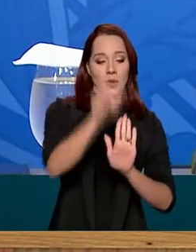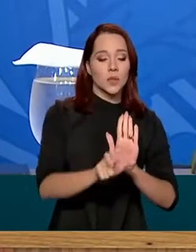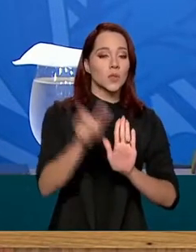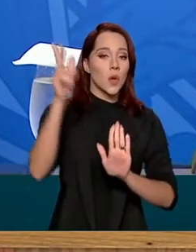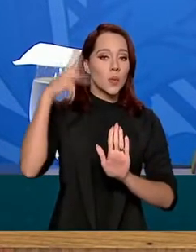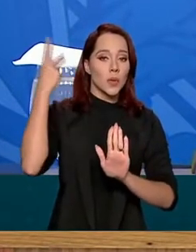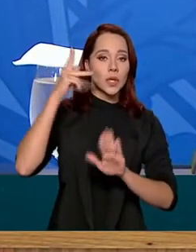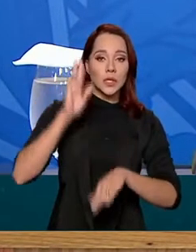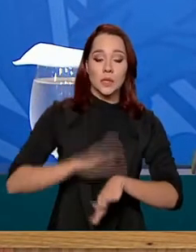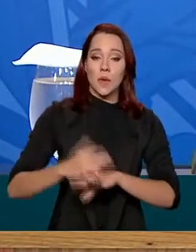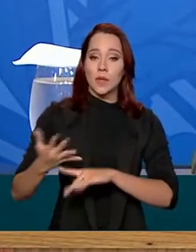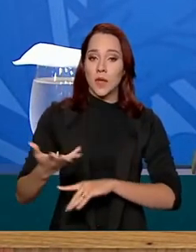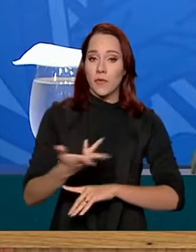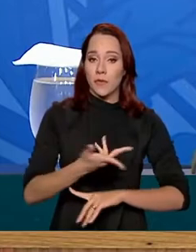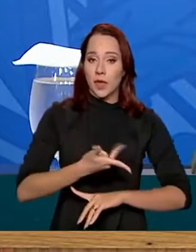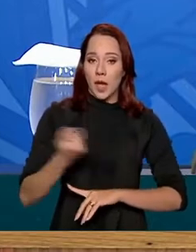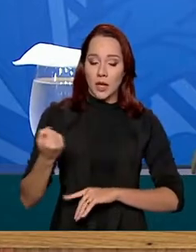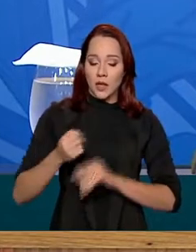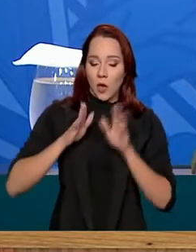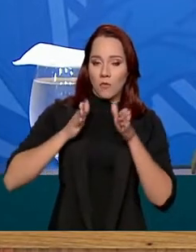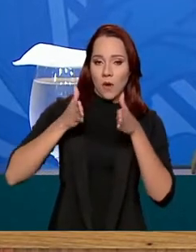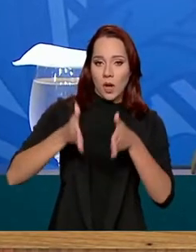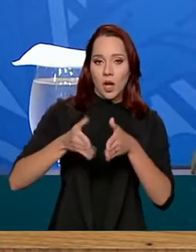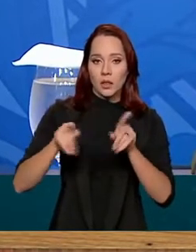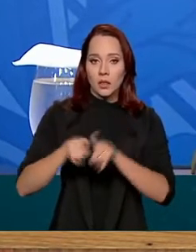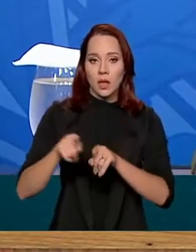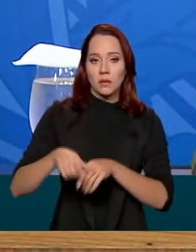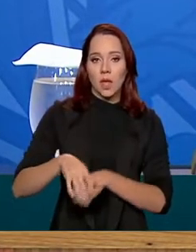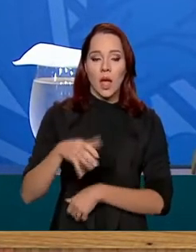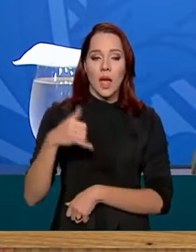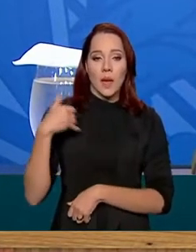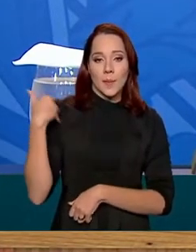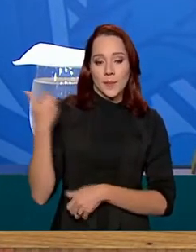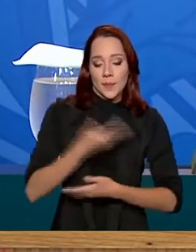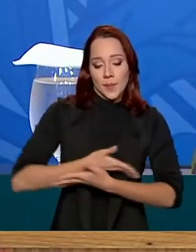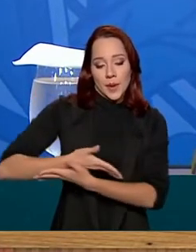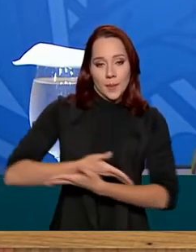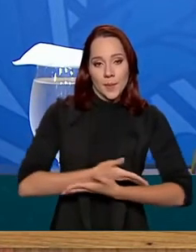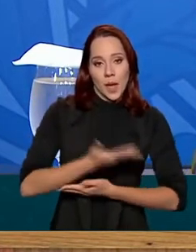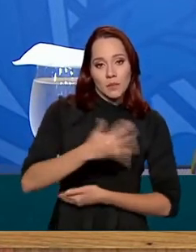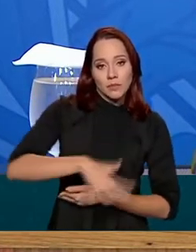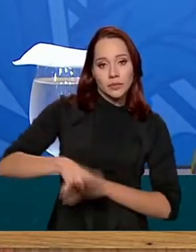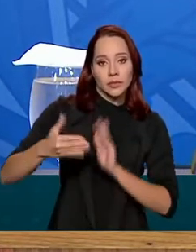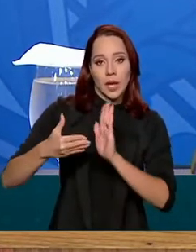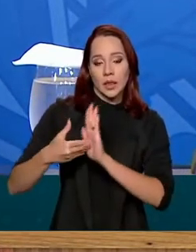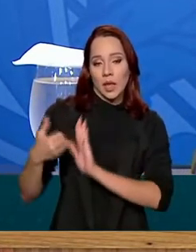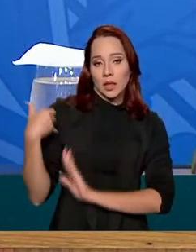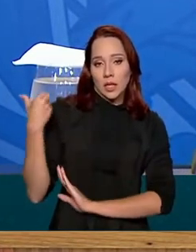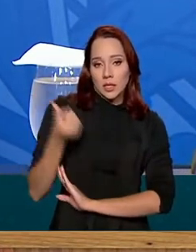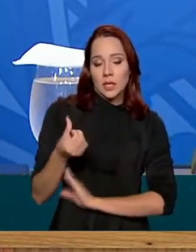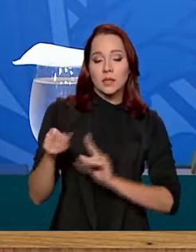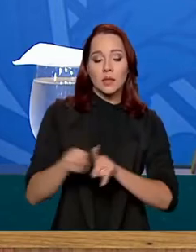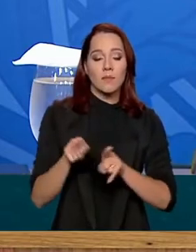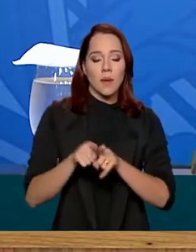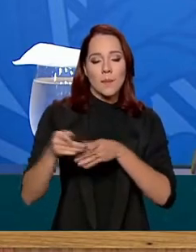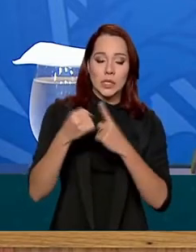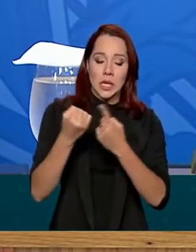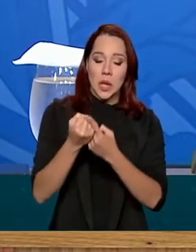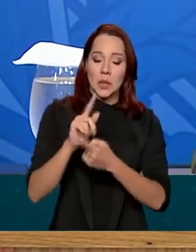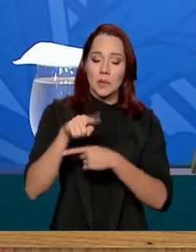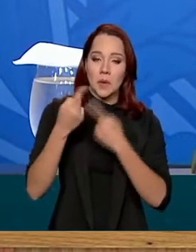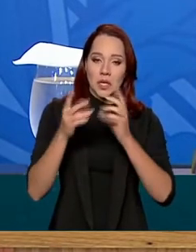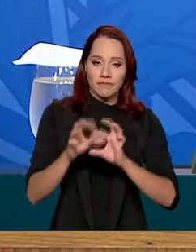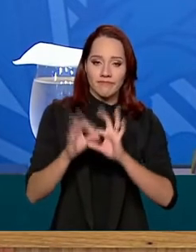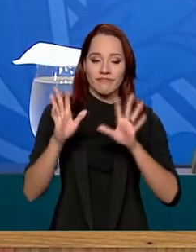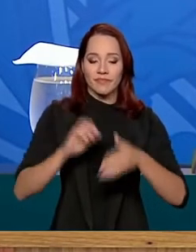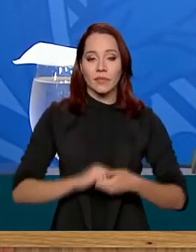políticas mais eficazes, focando tanto na primeira infância, como seguindo trilhas de emancipação, de